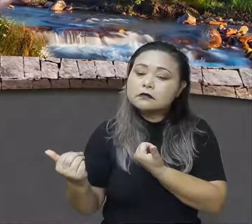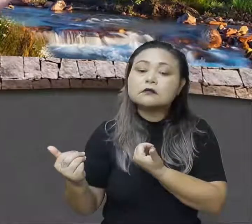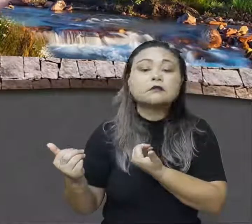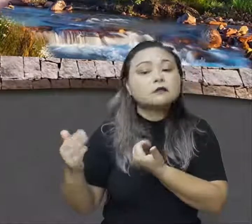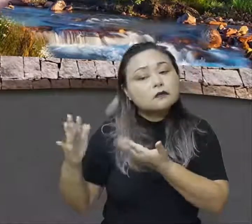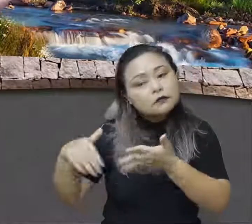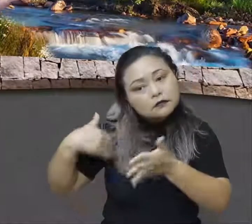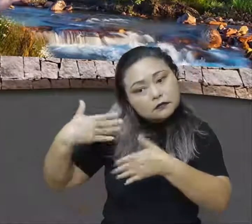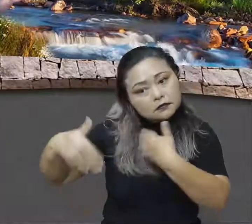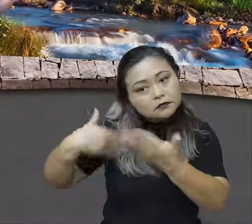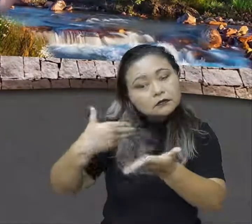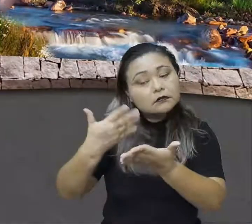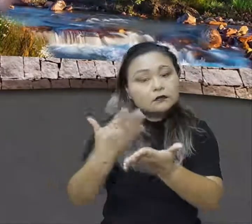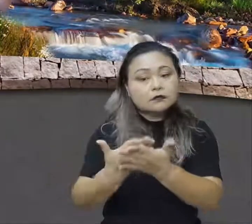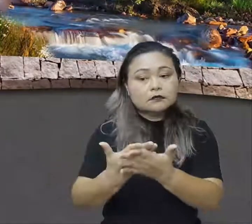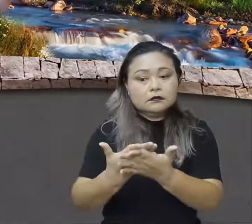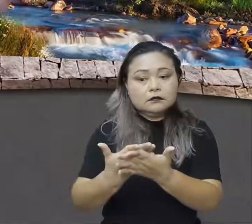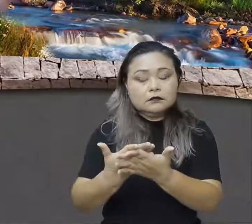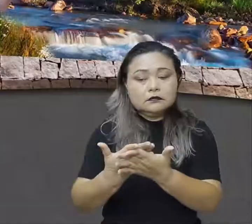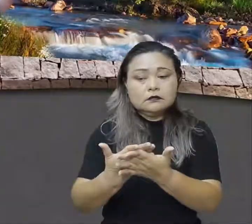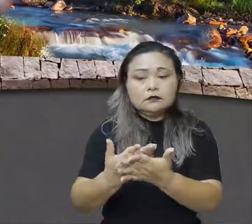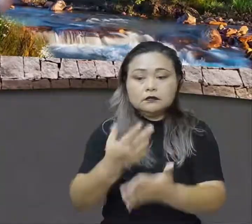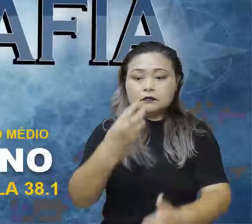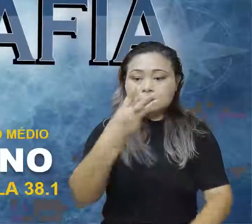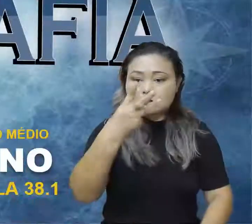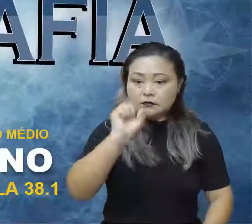Estamos chegando para a aula